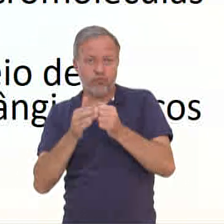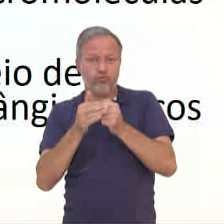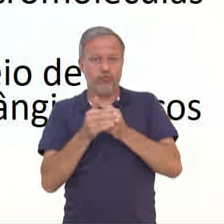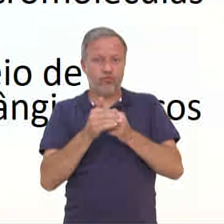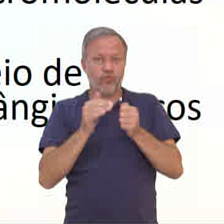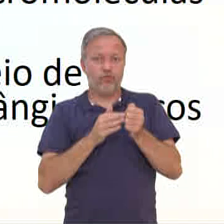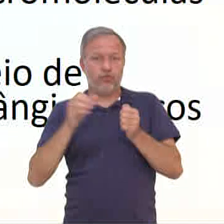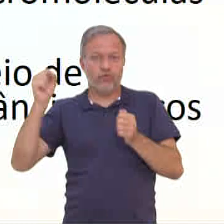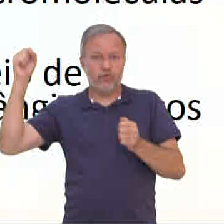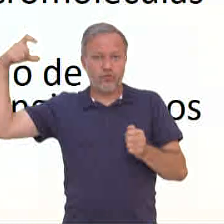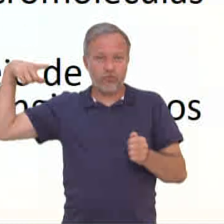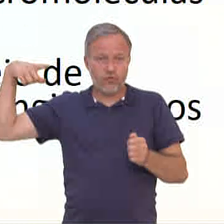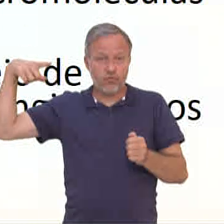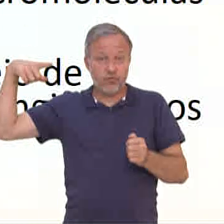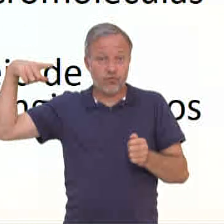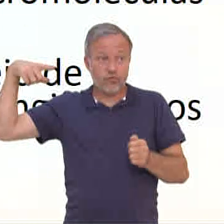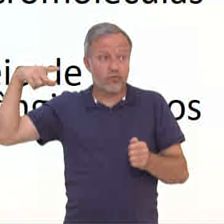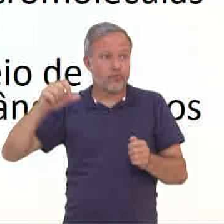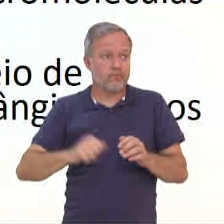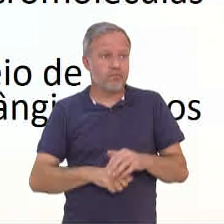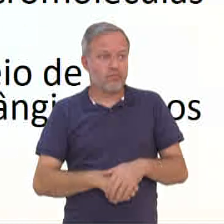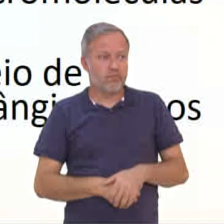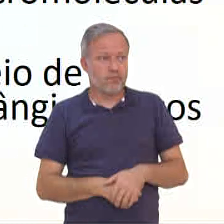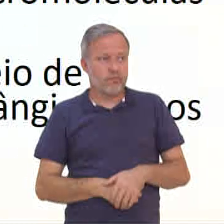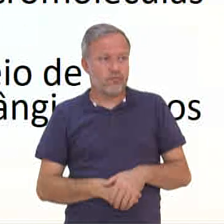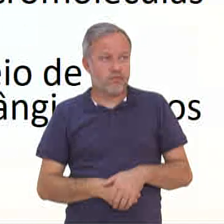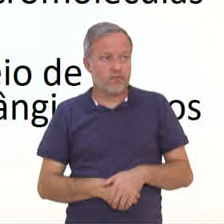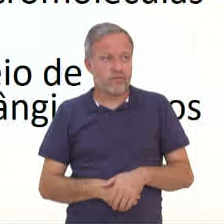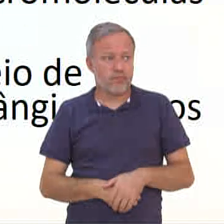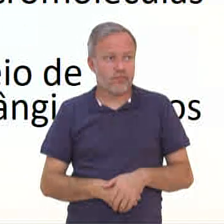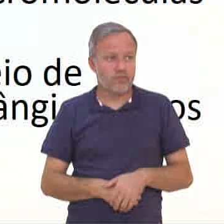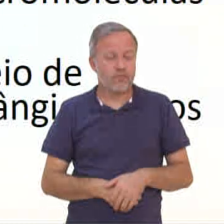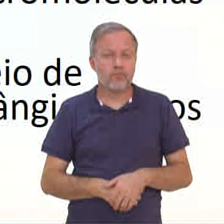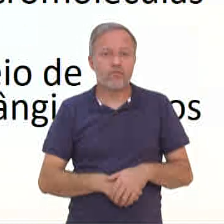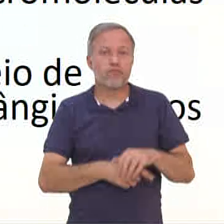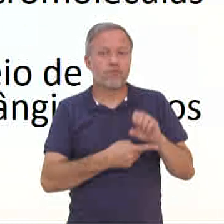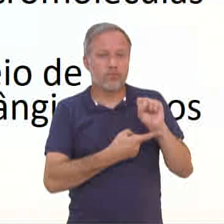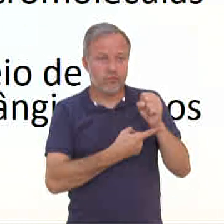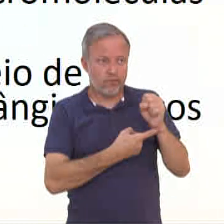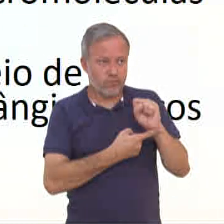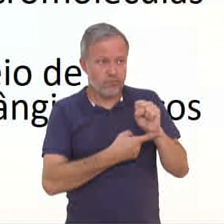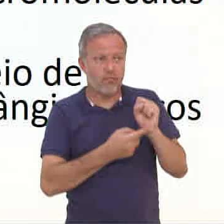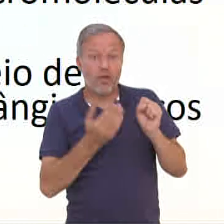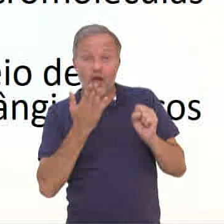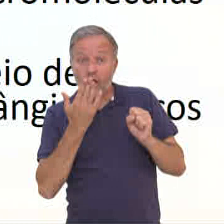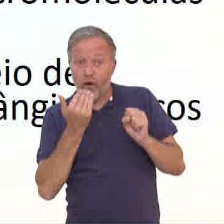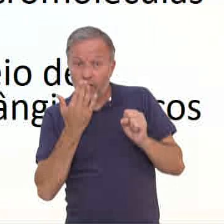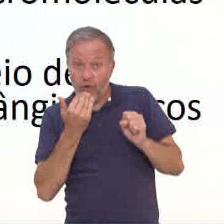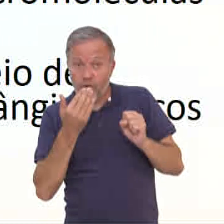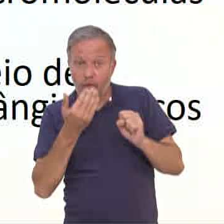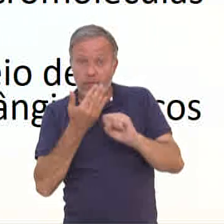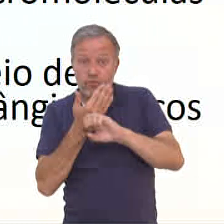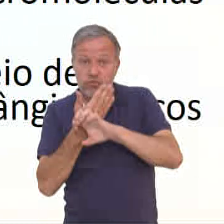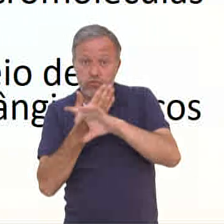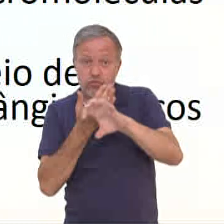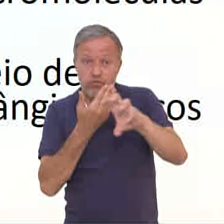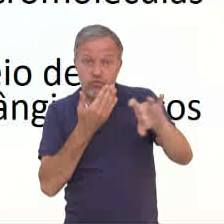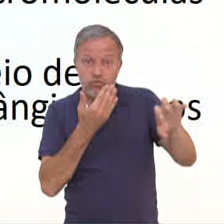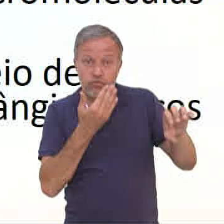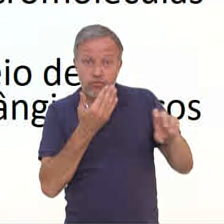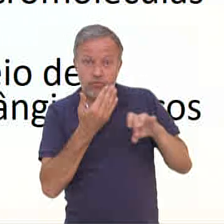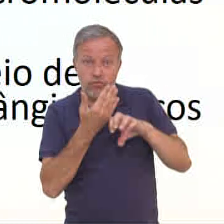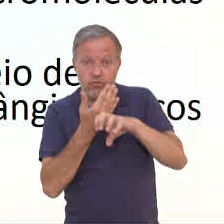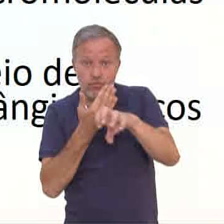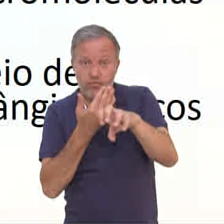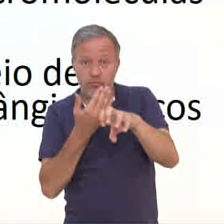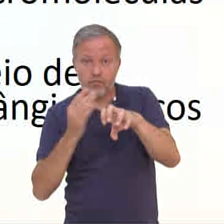fazer fotossíntese. Nutre-se por digestão, 0,8. Nutre-se por digestão extracorpórea, isto é, liberam